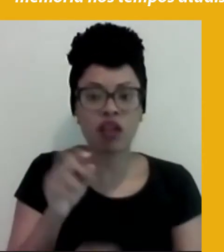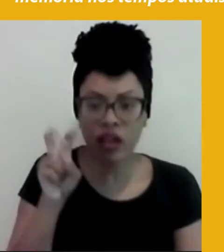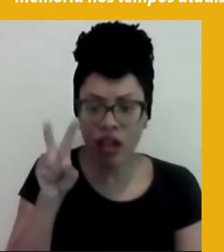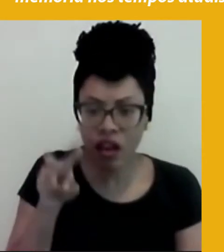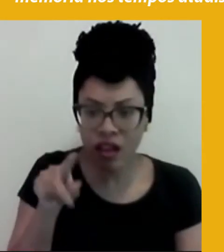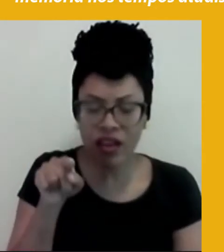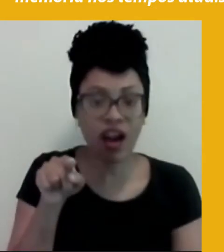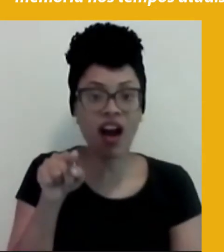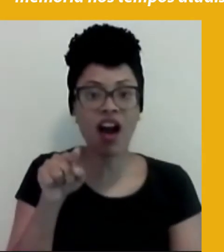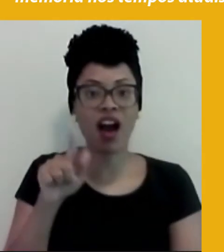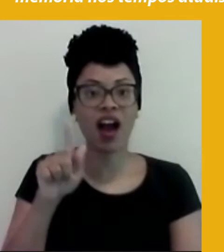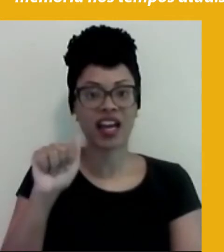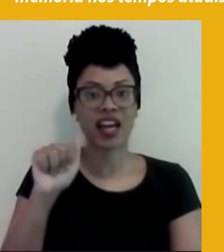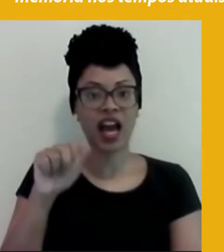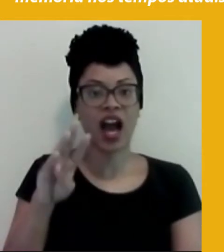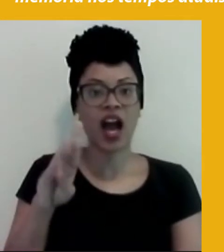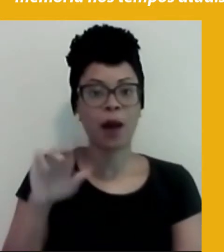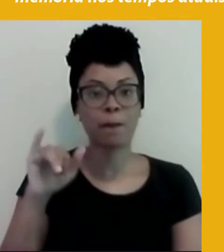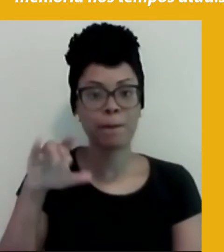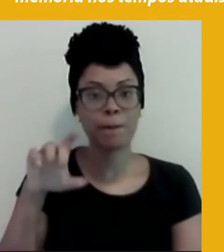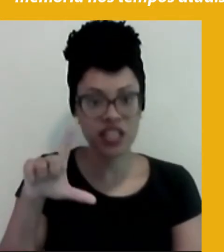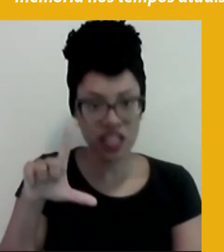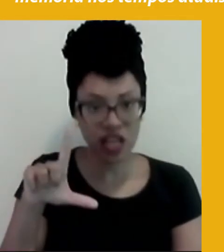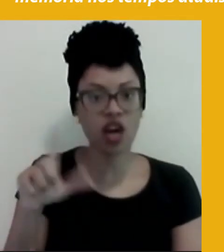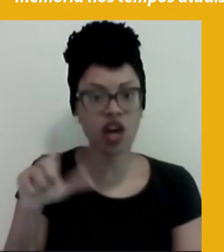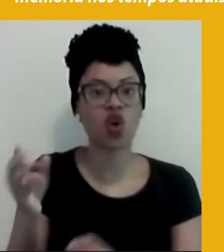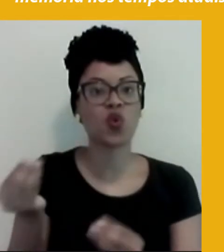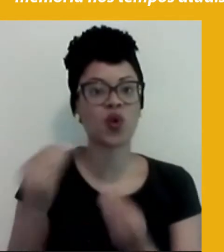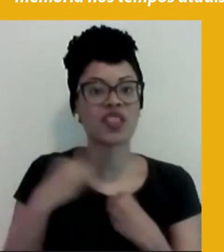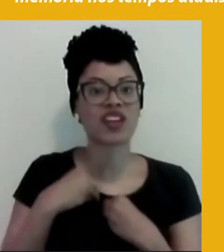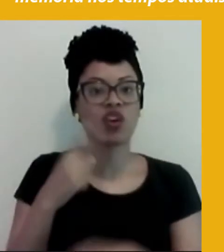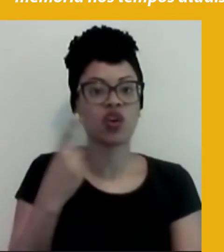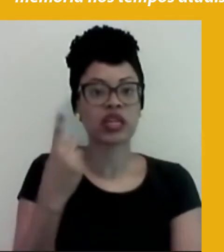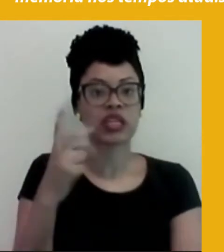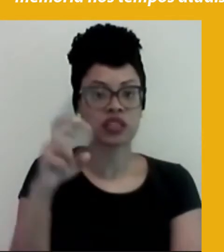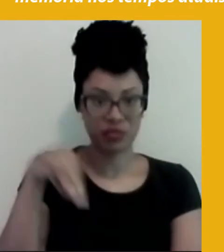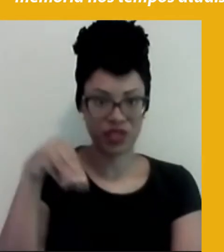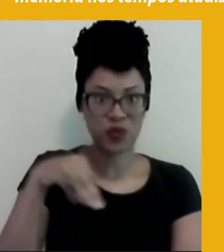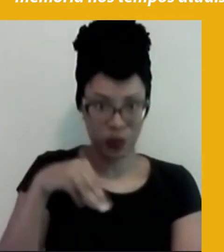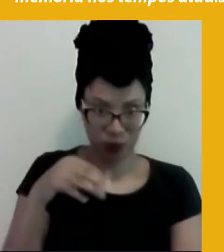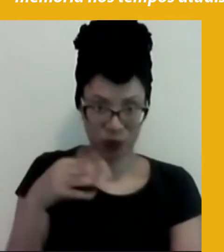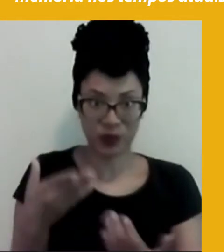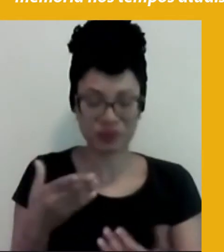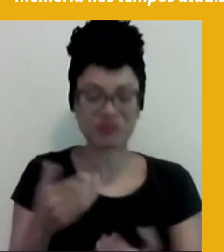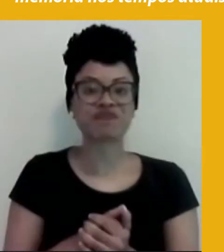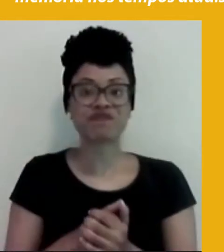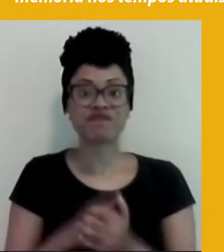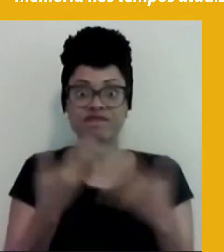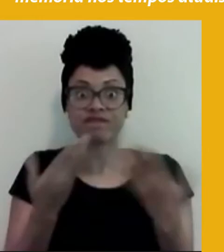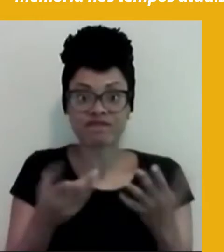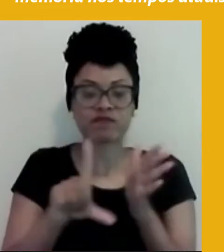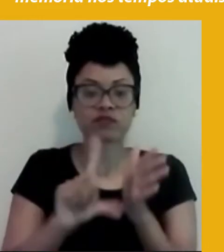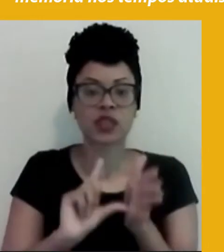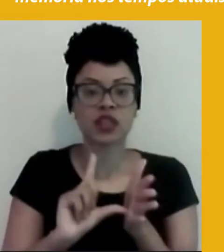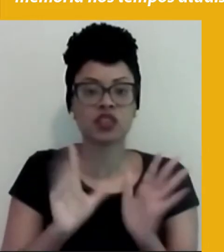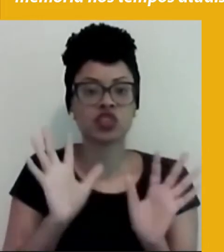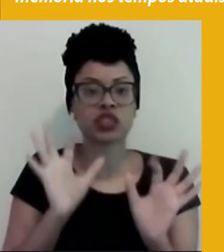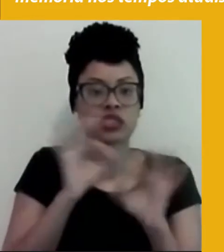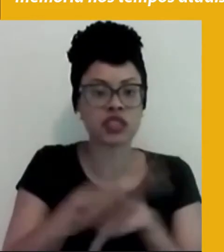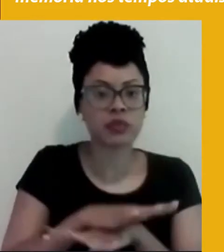esse prazo para a gente. Então, antes de retomar, eu vou pedir para vocês dois, então, já que a gente fez essa pausa, vocês dois